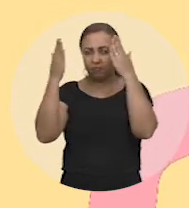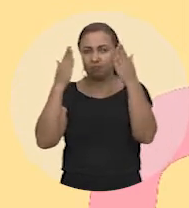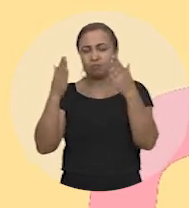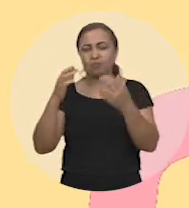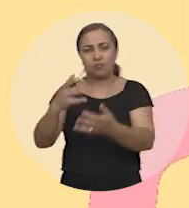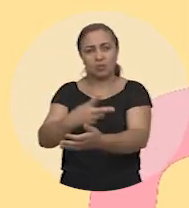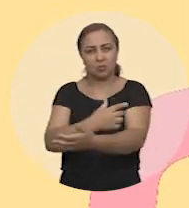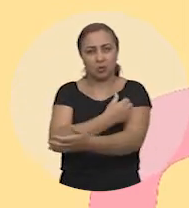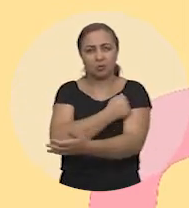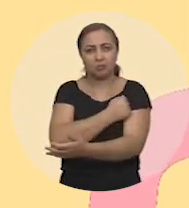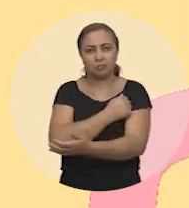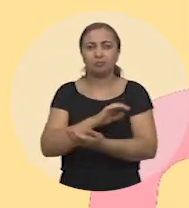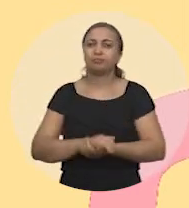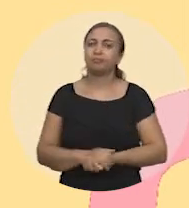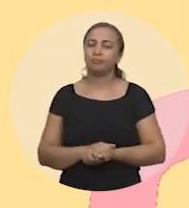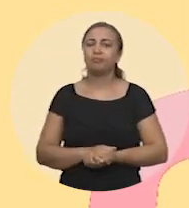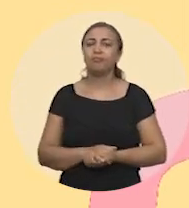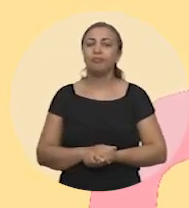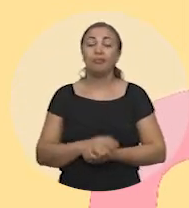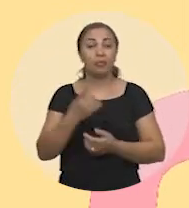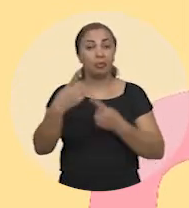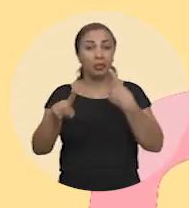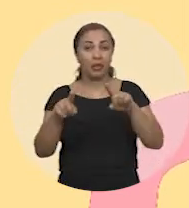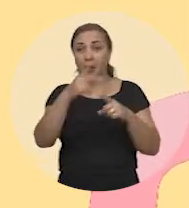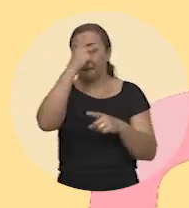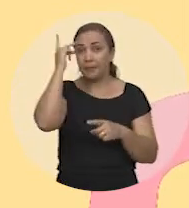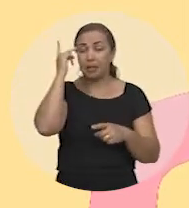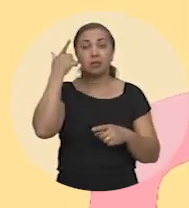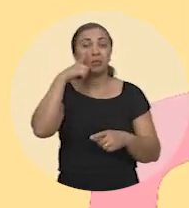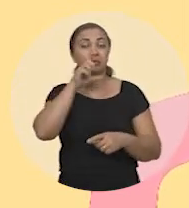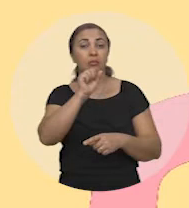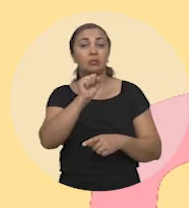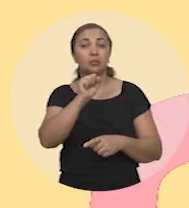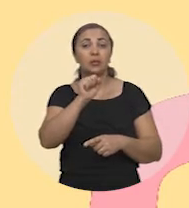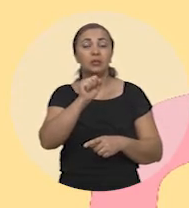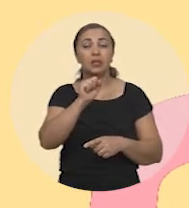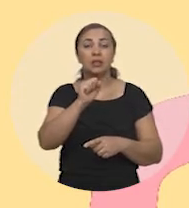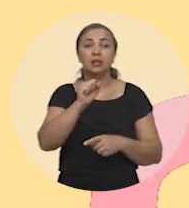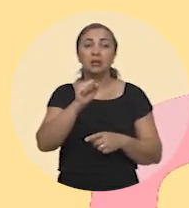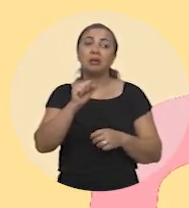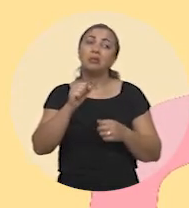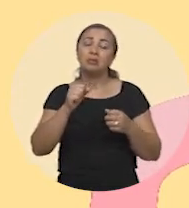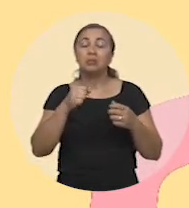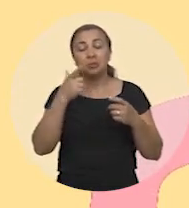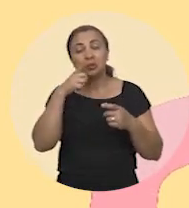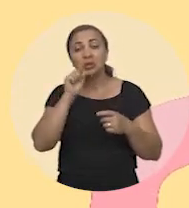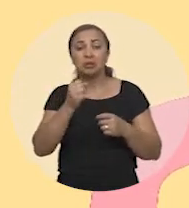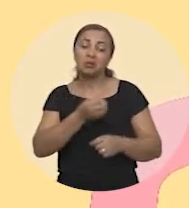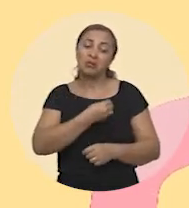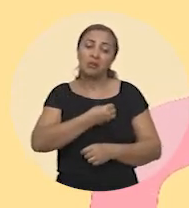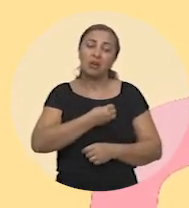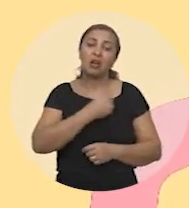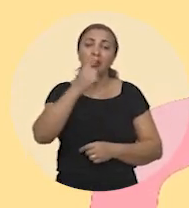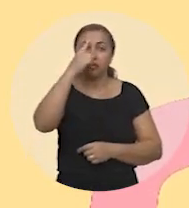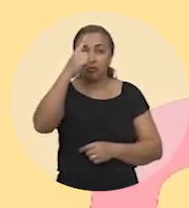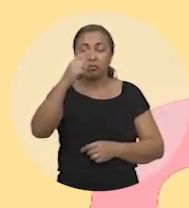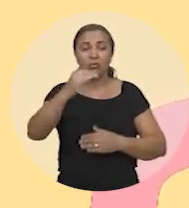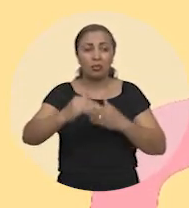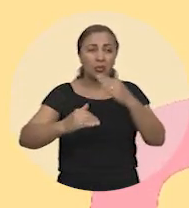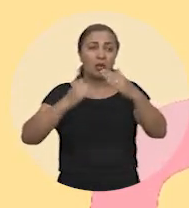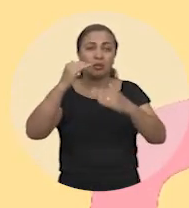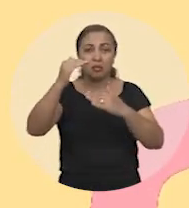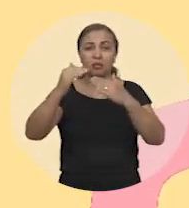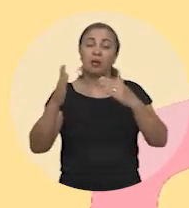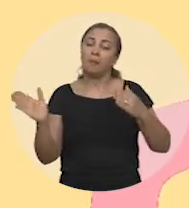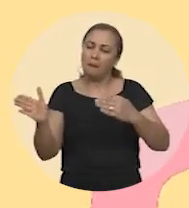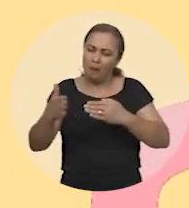dessas patologias que envolvem as emoções outras conseguiram e têm conseguido lidar com isso